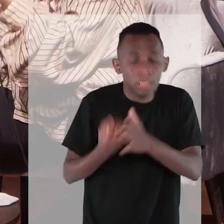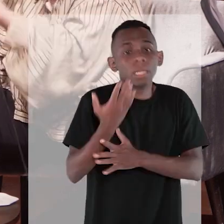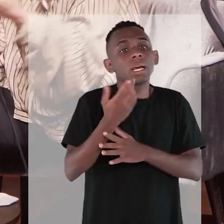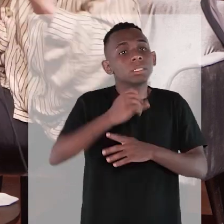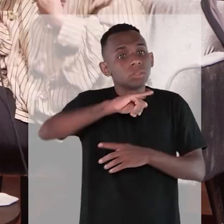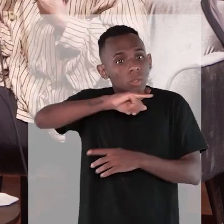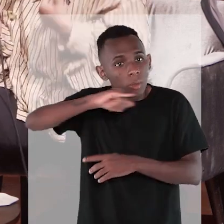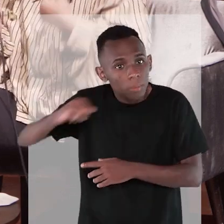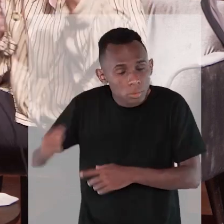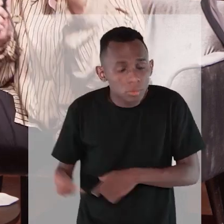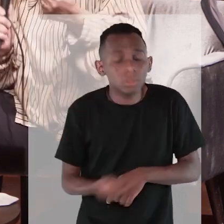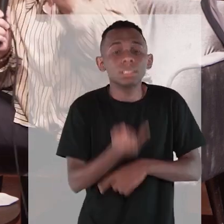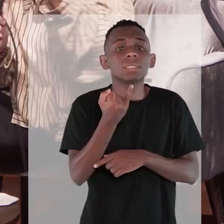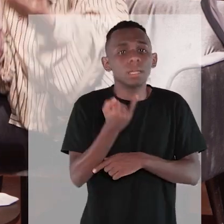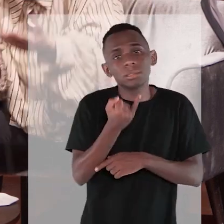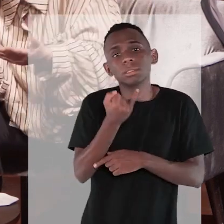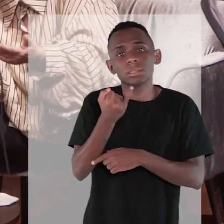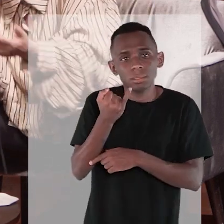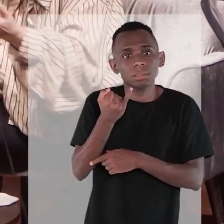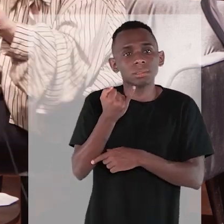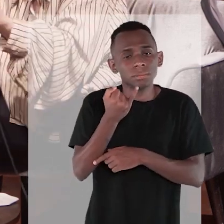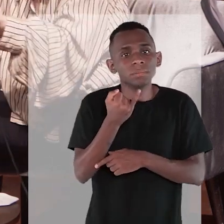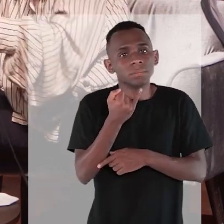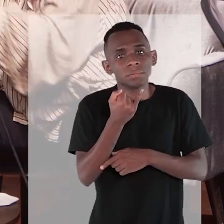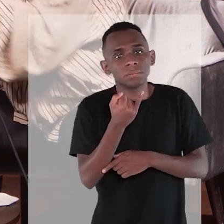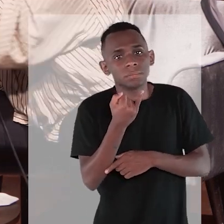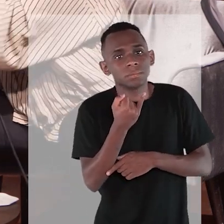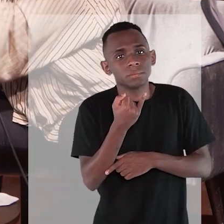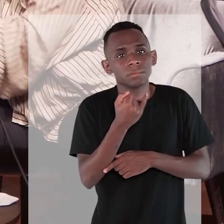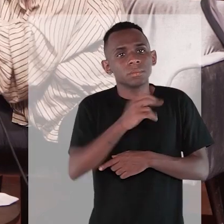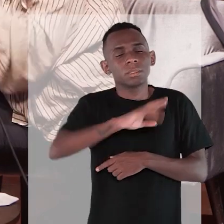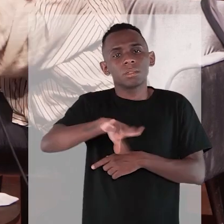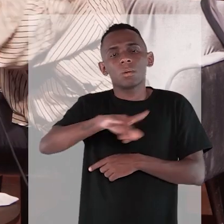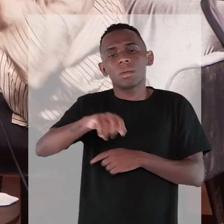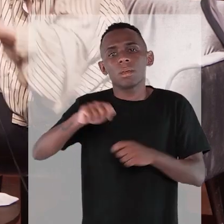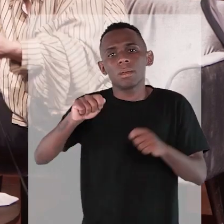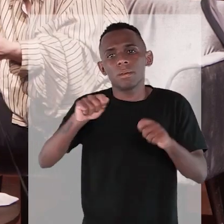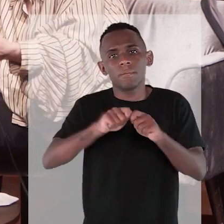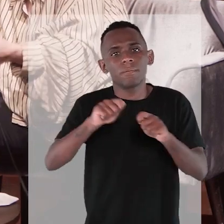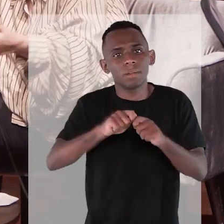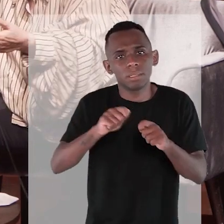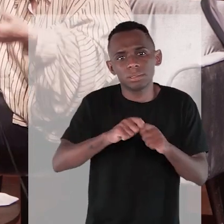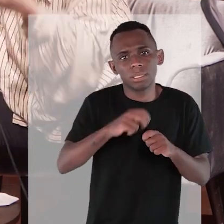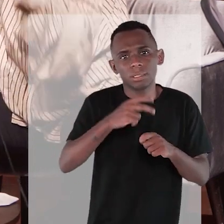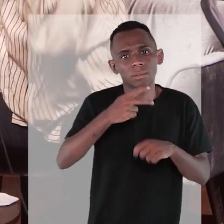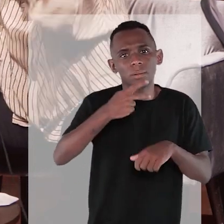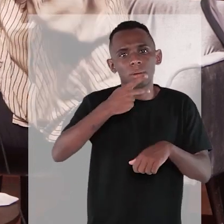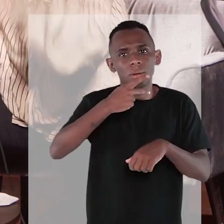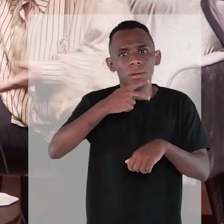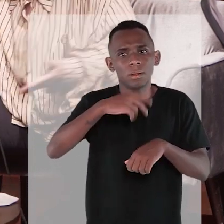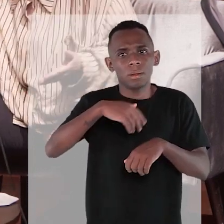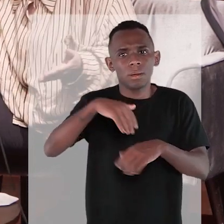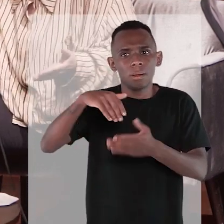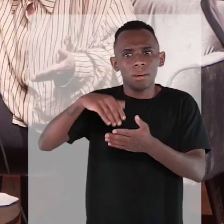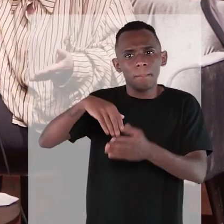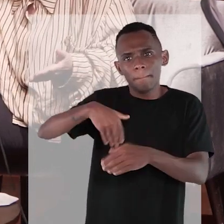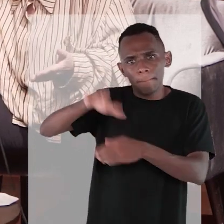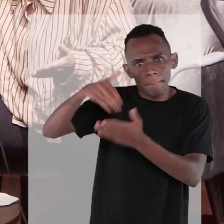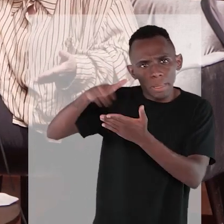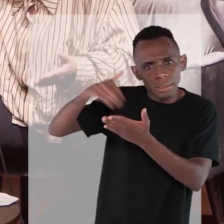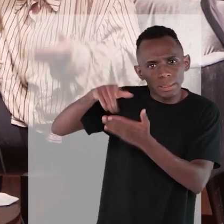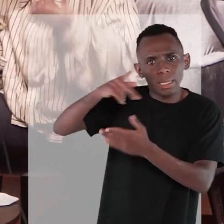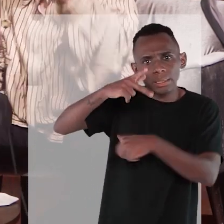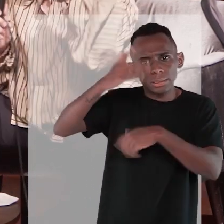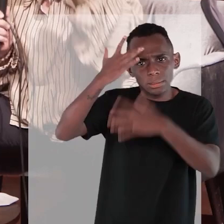que ela se defina numa democracia. Não é mandando ninguém para o Haiti, que é um grande erro do governo